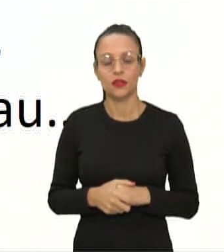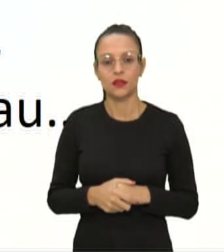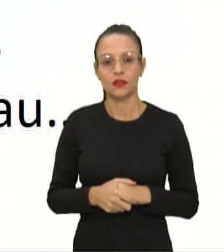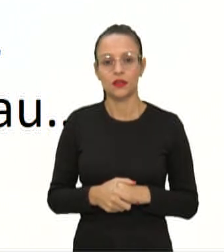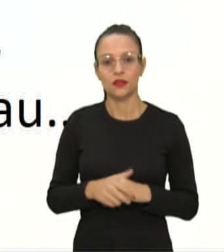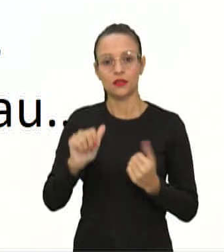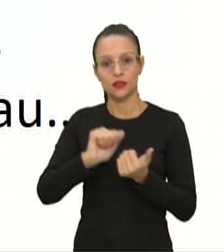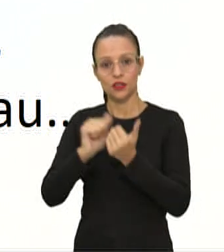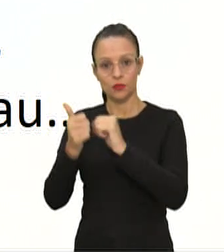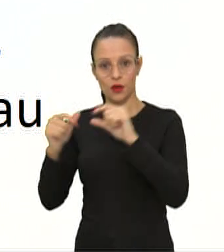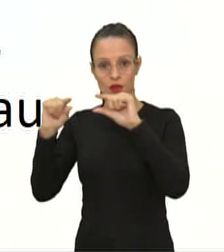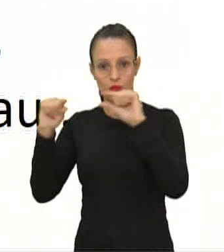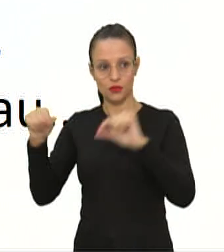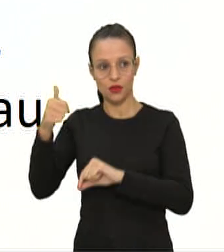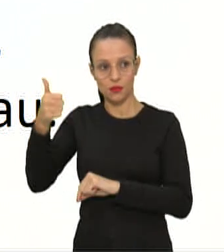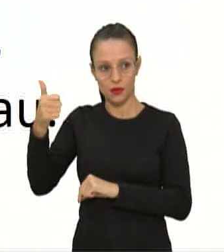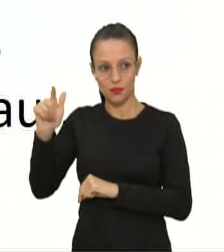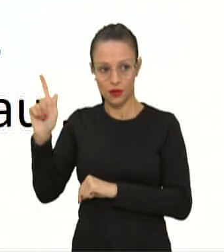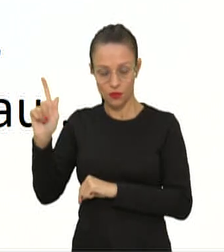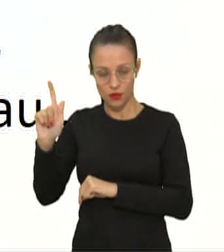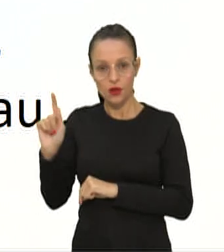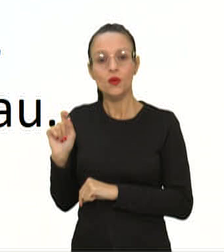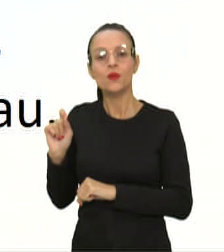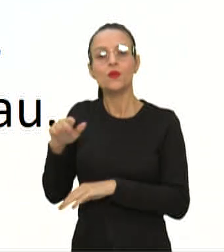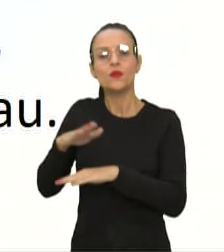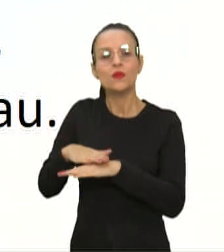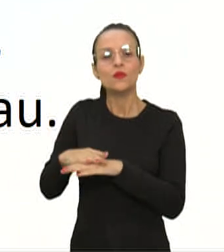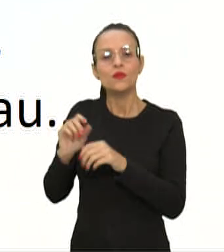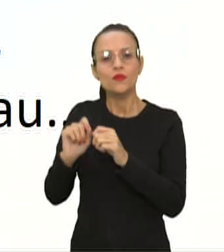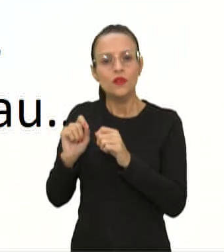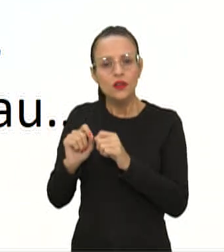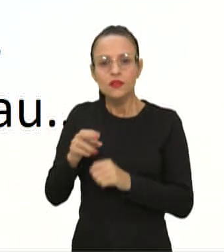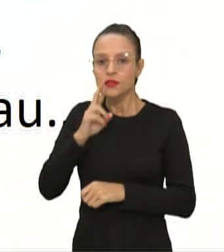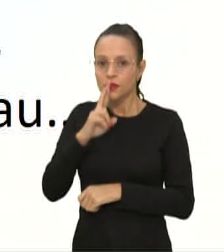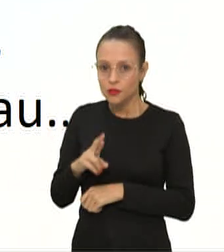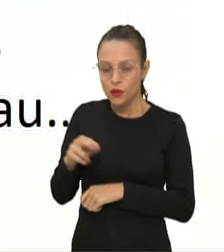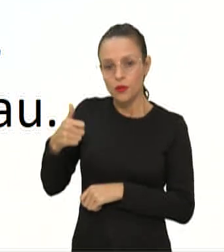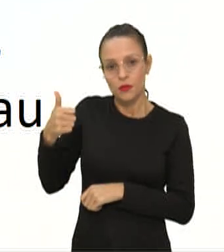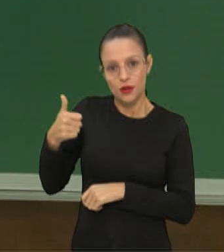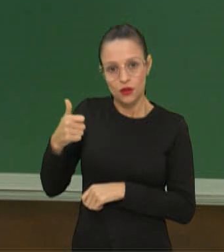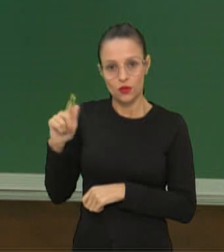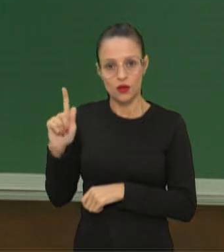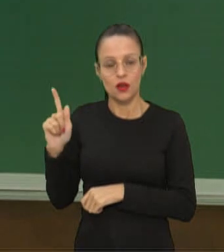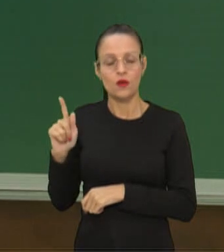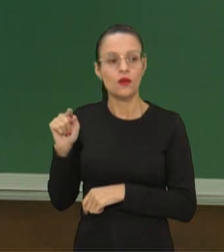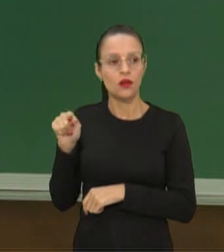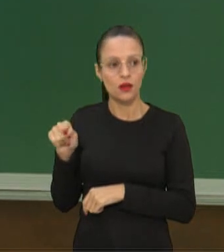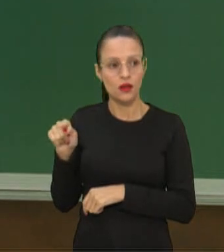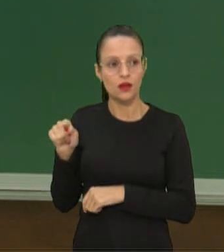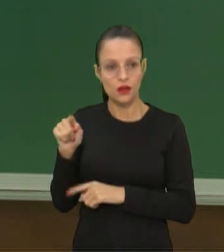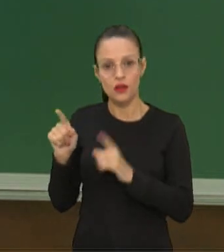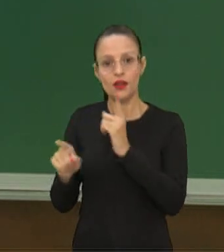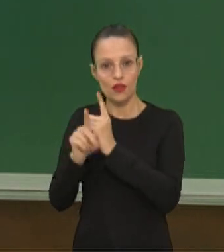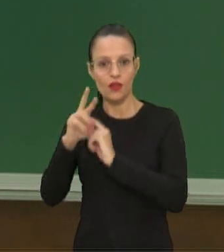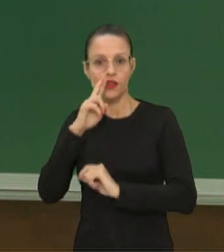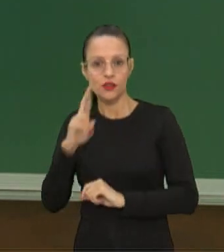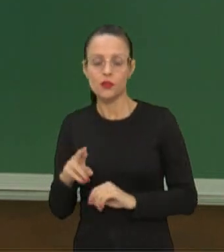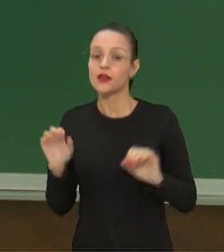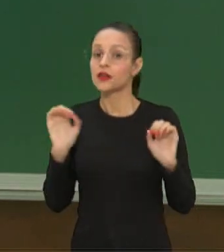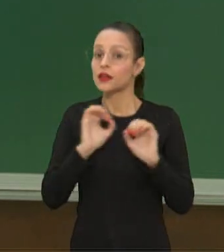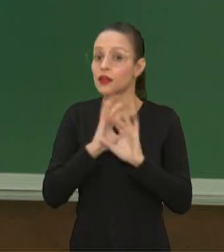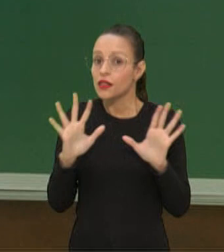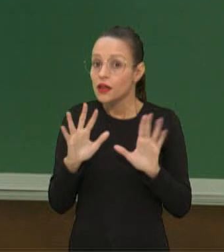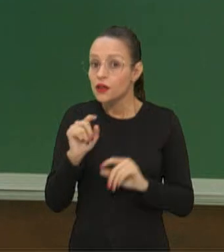equações do primeiro grau. Transformou em equação do primeiro grau, o que você faz? Resolve a equação do primeiro grau e você tem a resposta. É